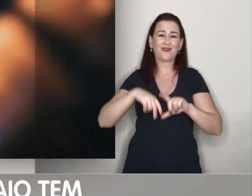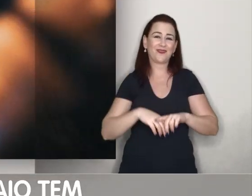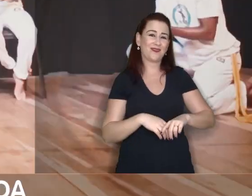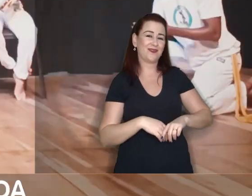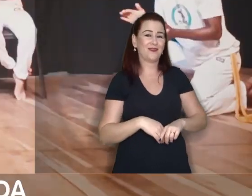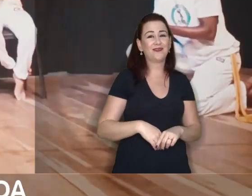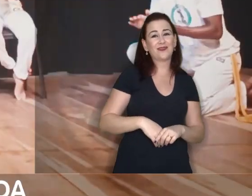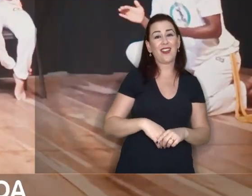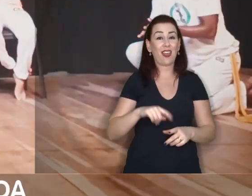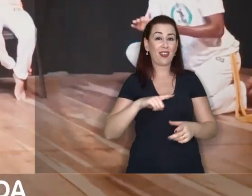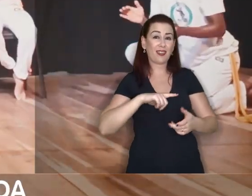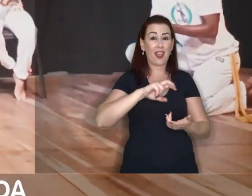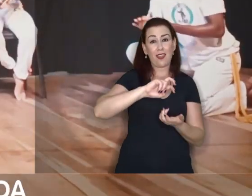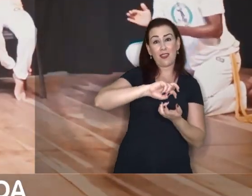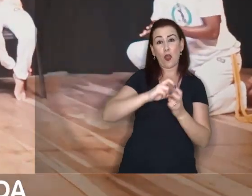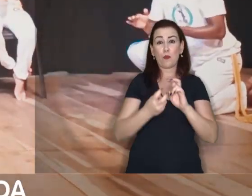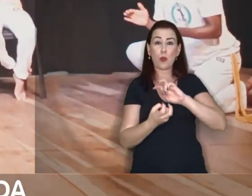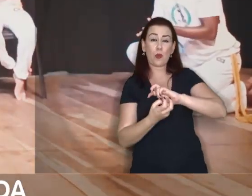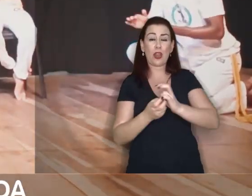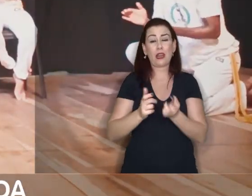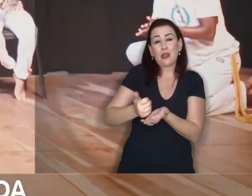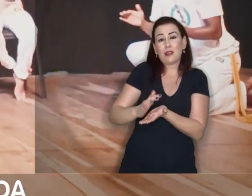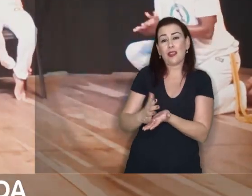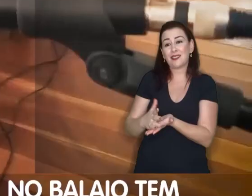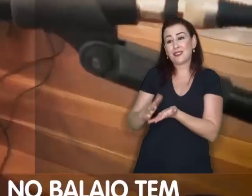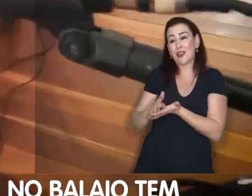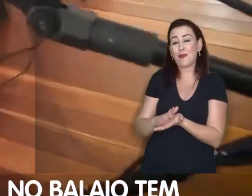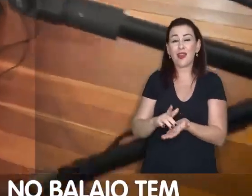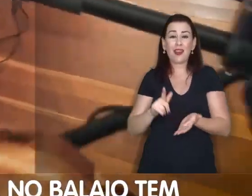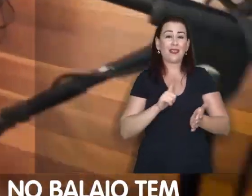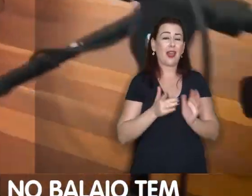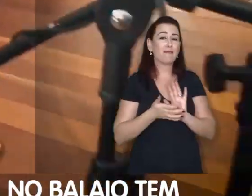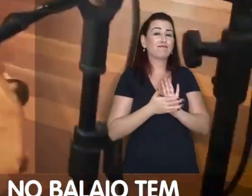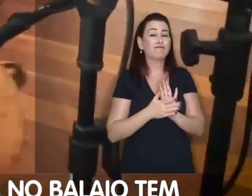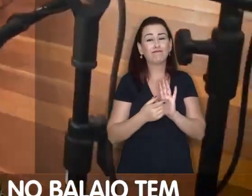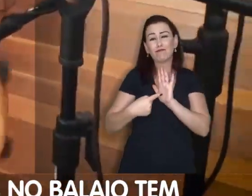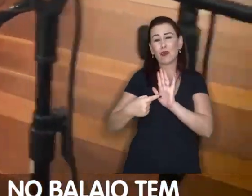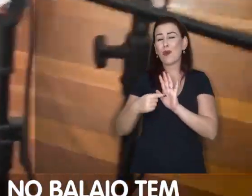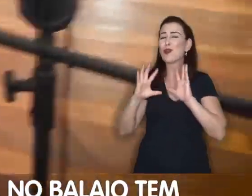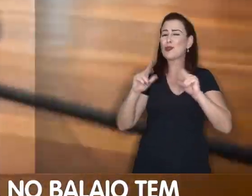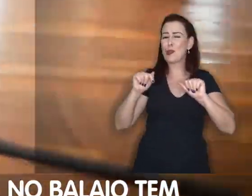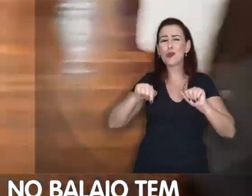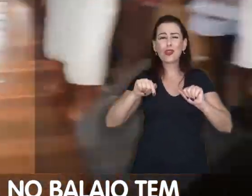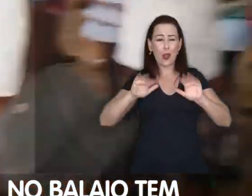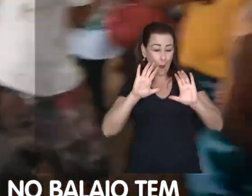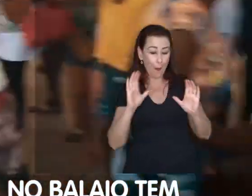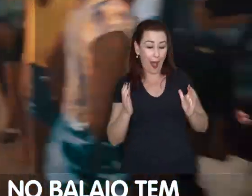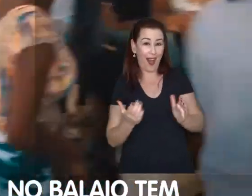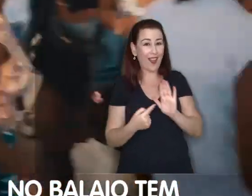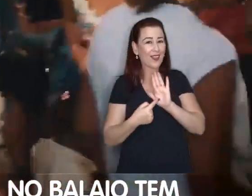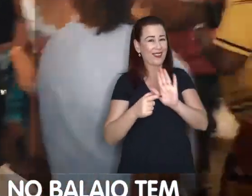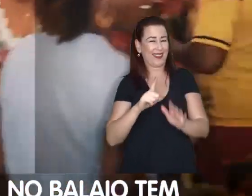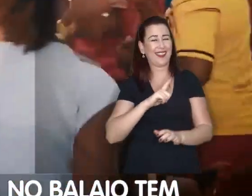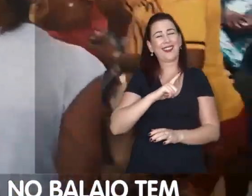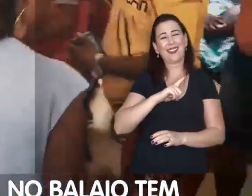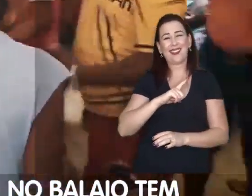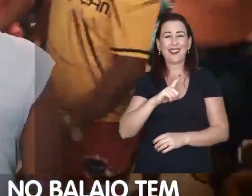tem. Tem capoeira, tem samba de roda, tem manga rosa e a quixabeira da mate. No balaio